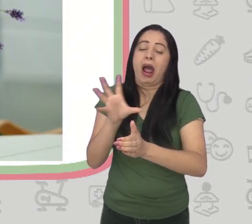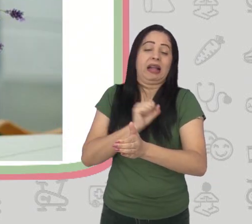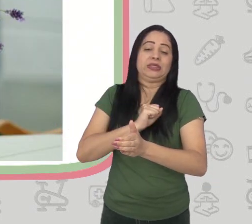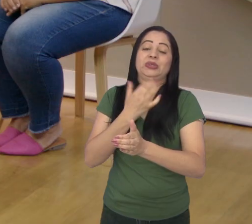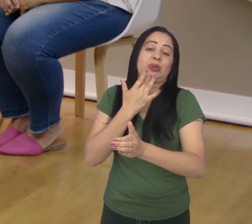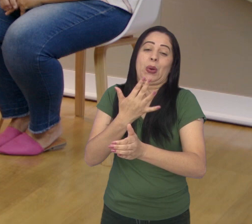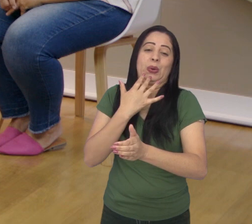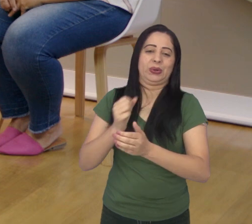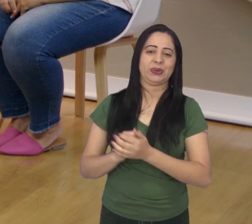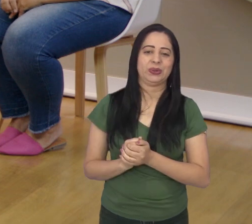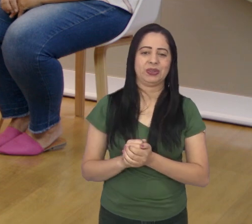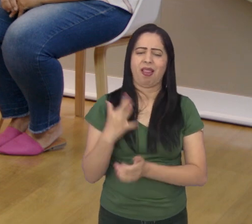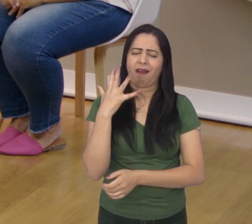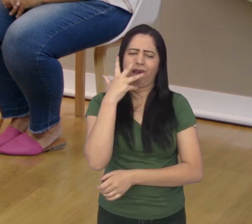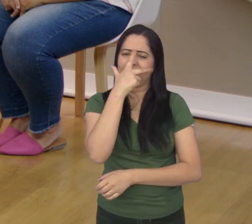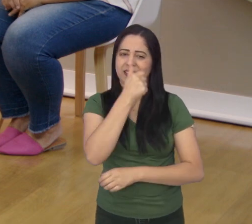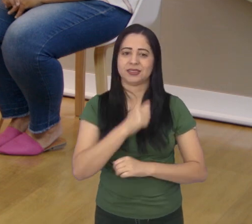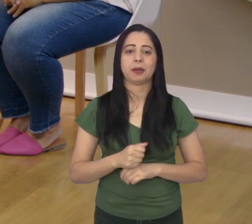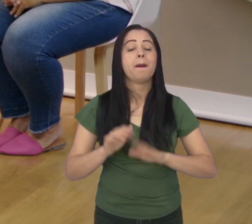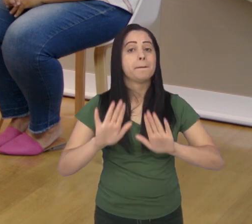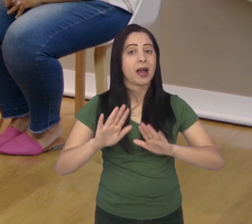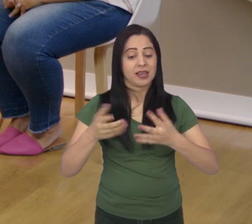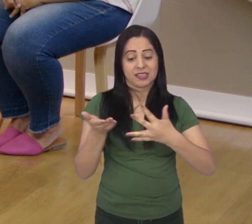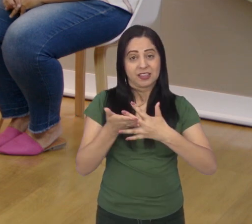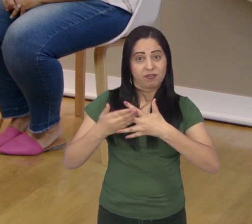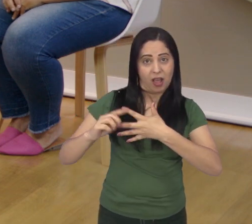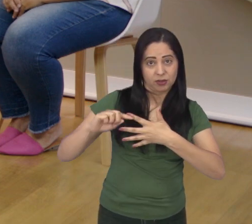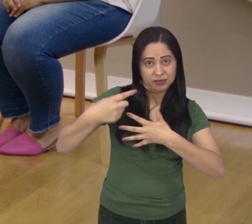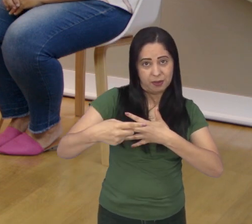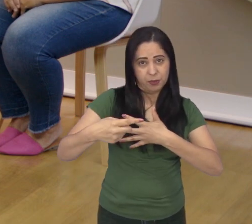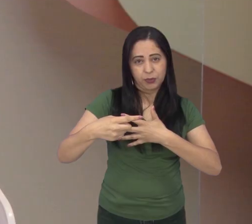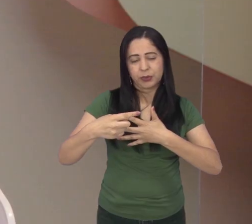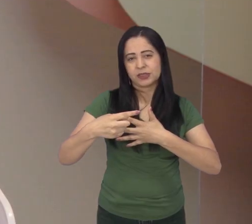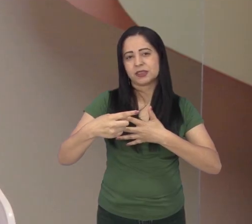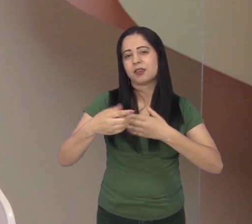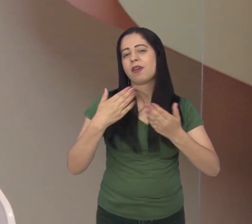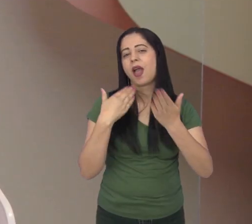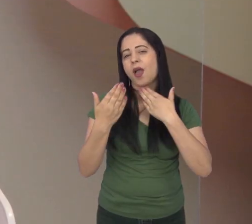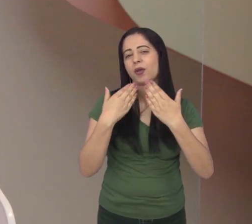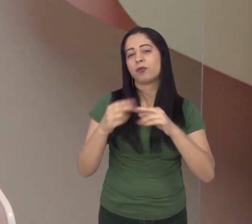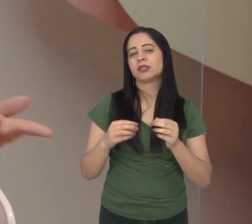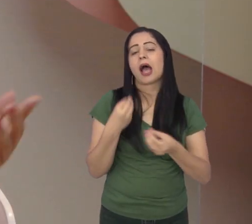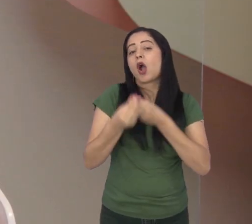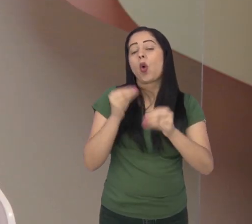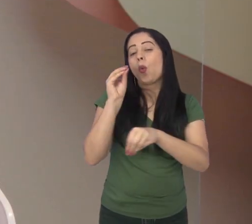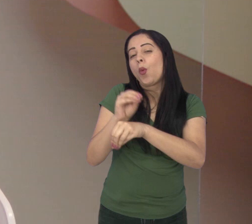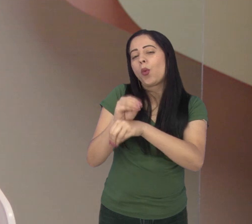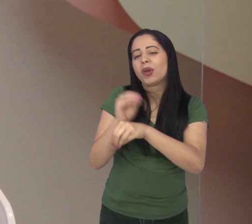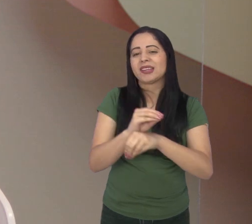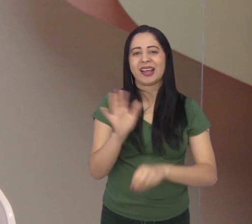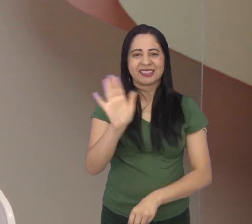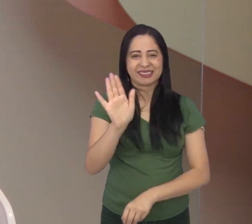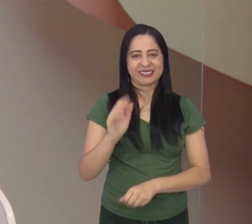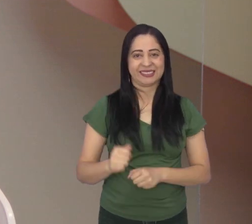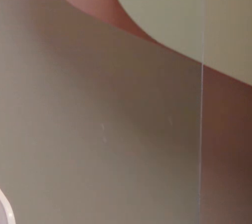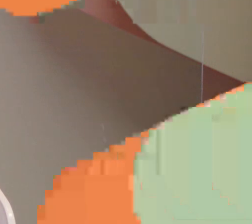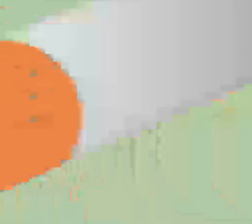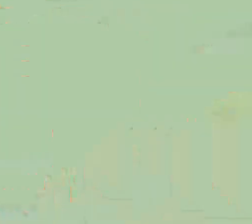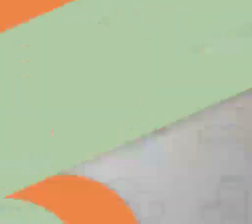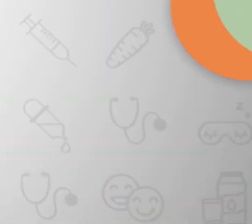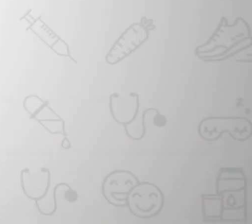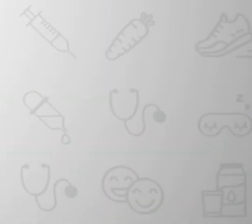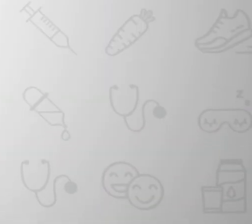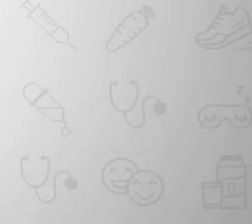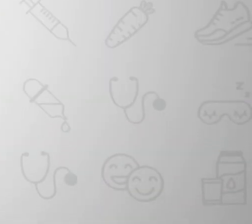amo essa cor. Ficou lindo o arranjo. Mas, depois do intervalo, a gente fala sobre os cuidados com a lavanda. A gente volta já já. Fica aí.